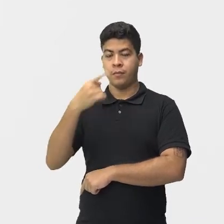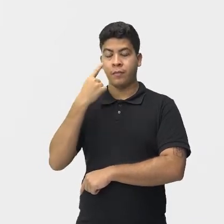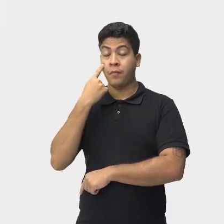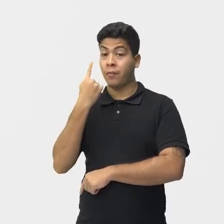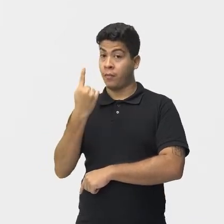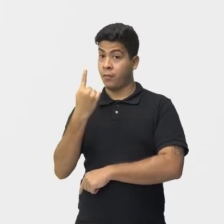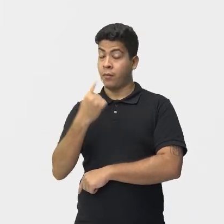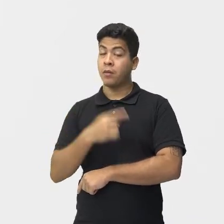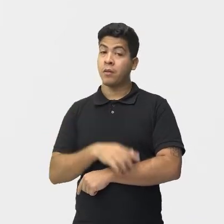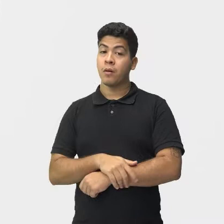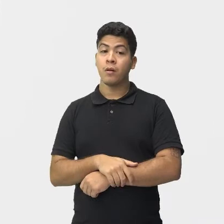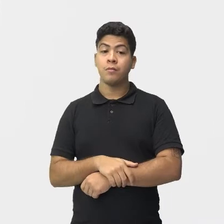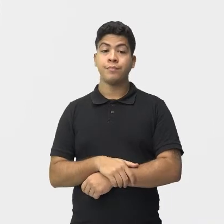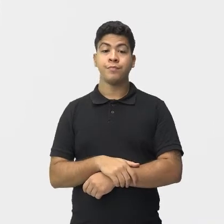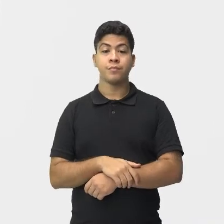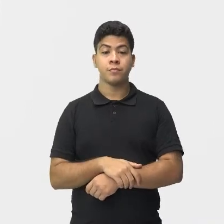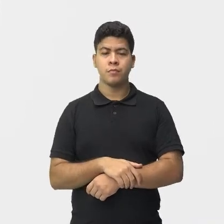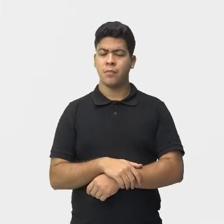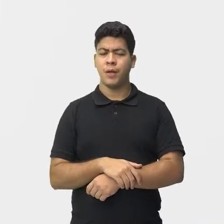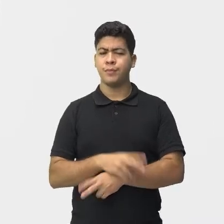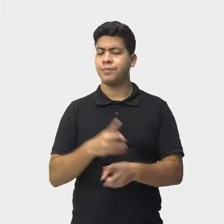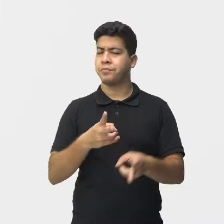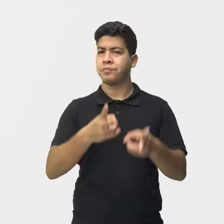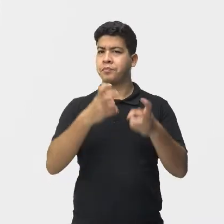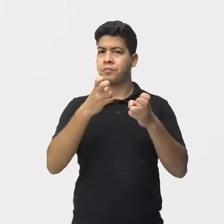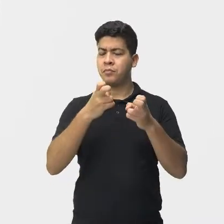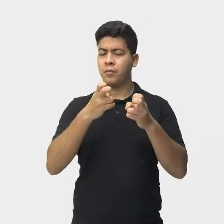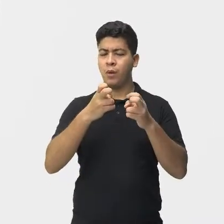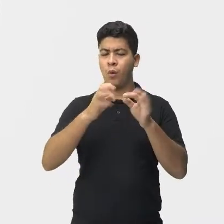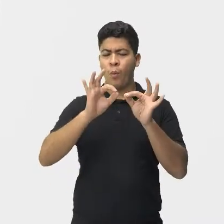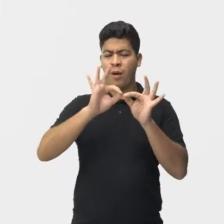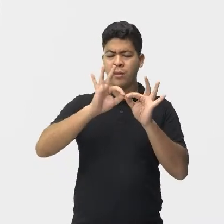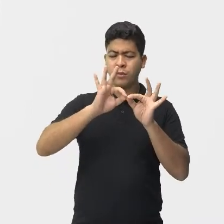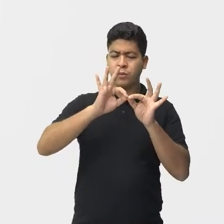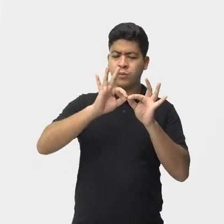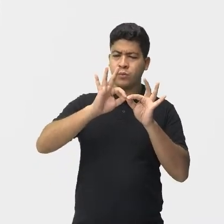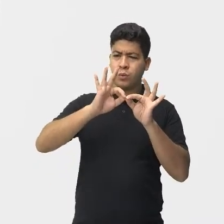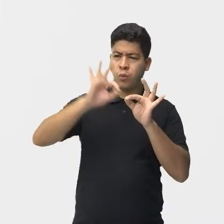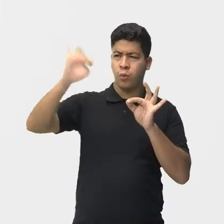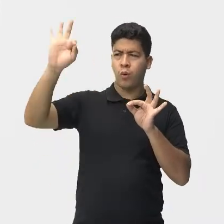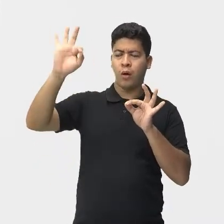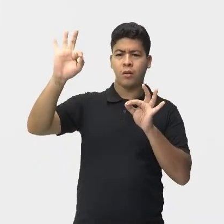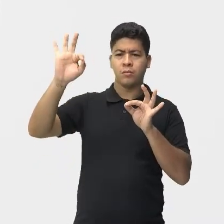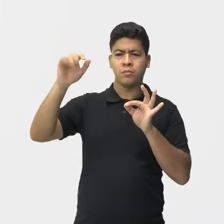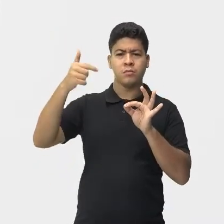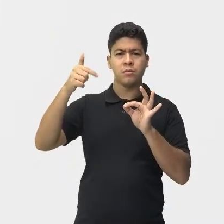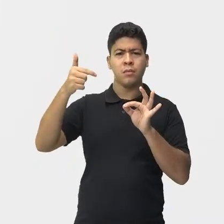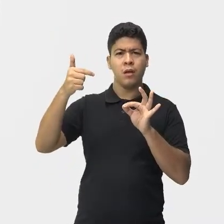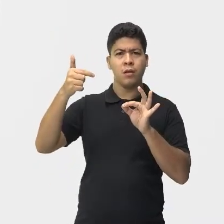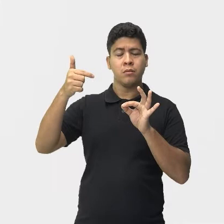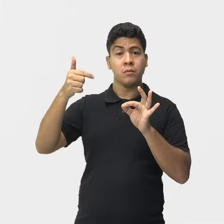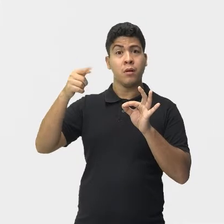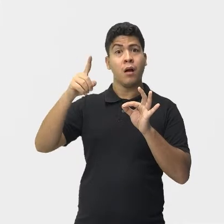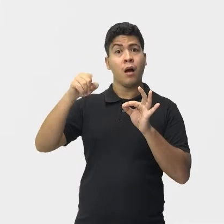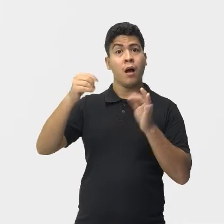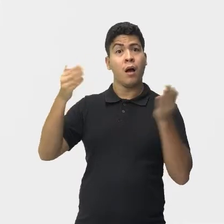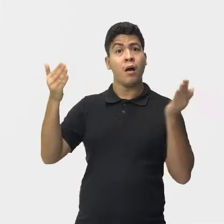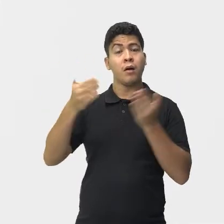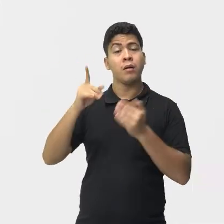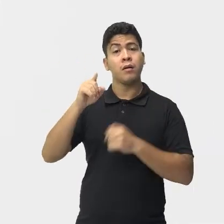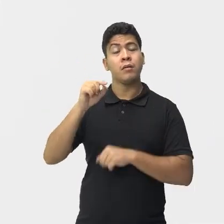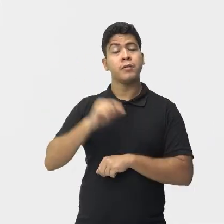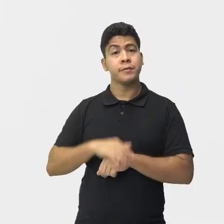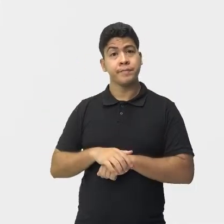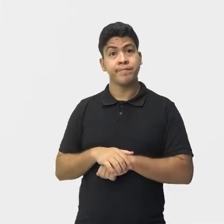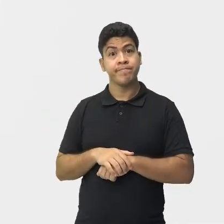que o formato do gráfico agora não é mais uma reta. Lá na transformação isobárica, a reta era paralela ao eixo